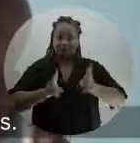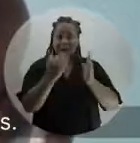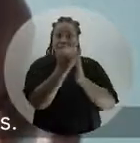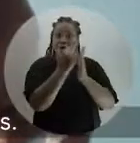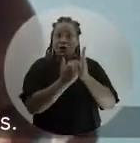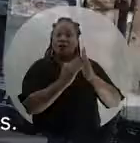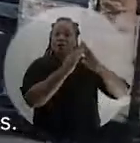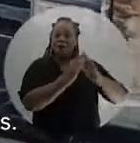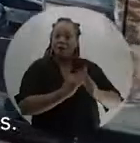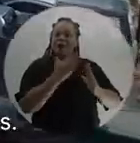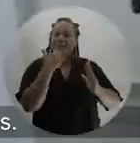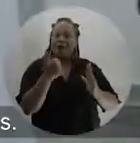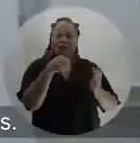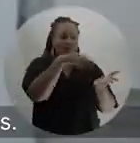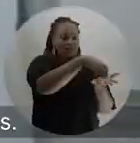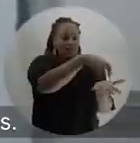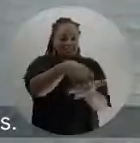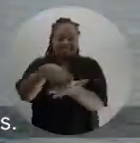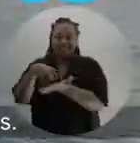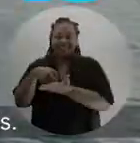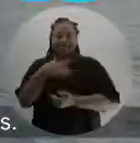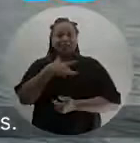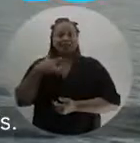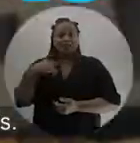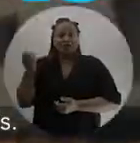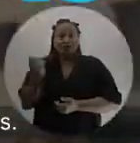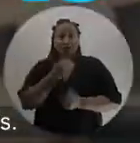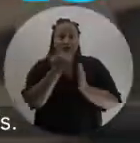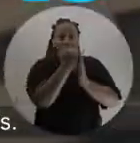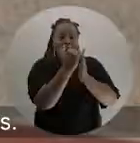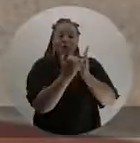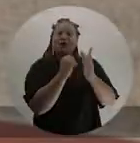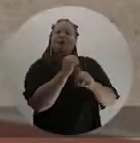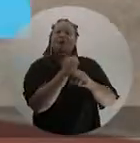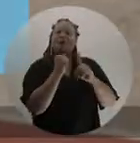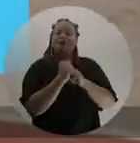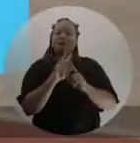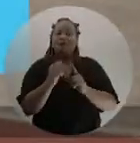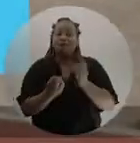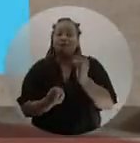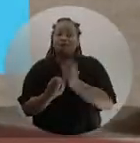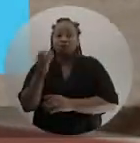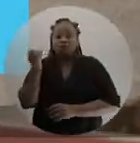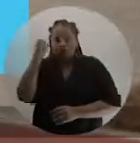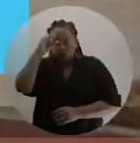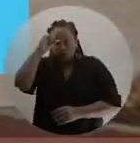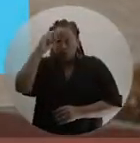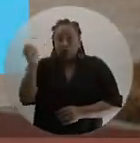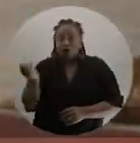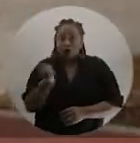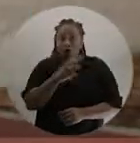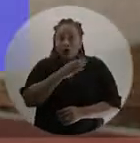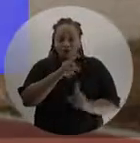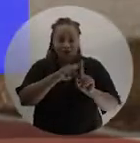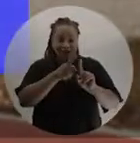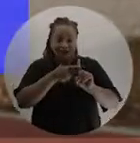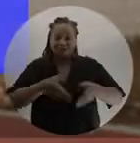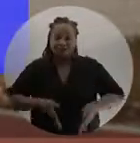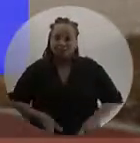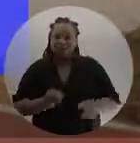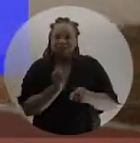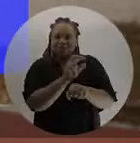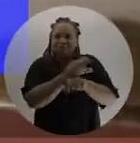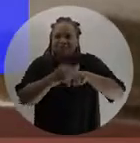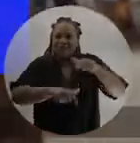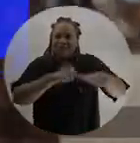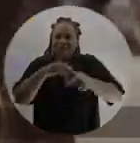com Morar Melhor, os multicentros e os novos programas sociais. Vamos construir a nova maternidade, gerar empregos com o polo